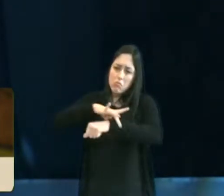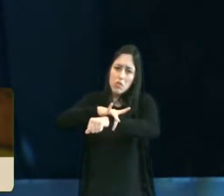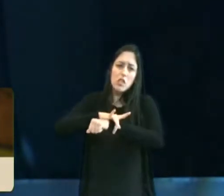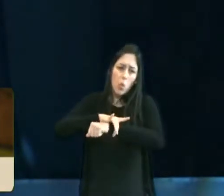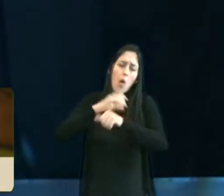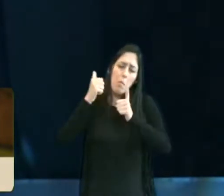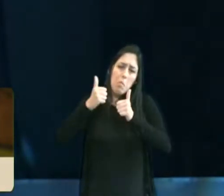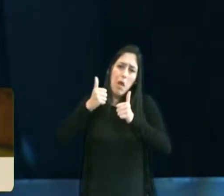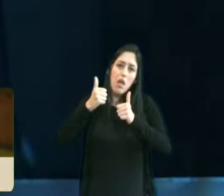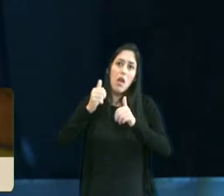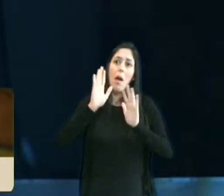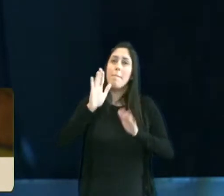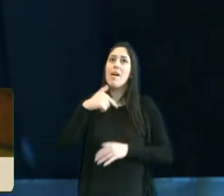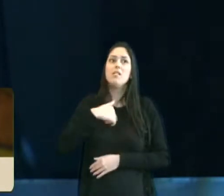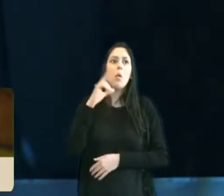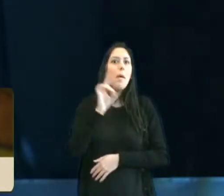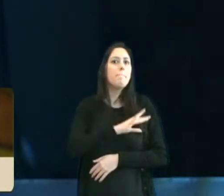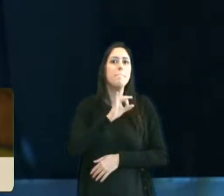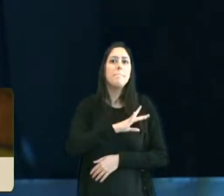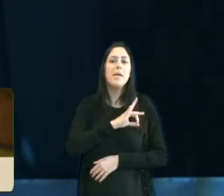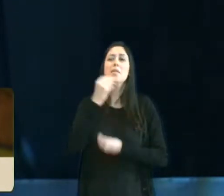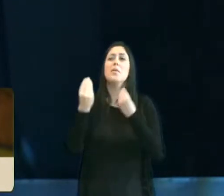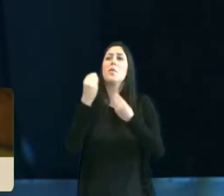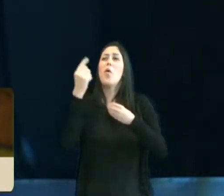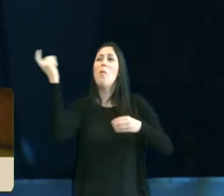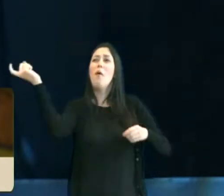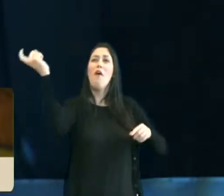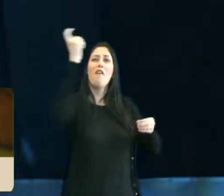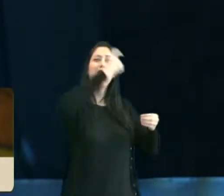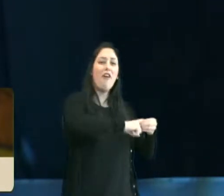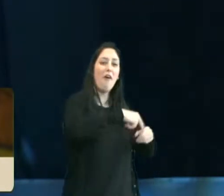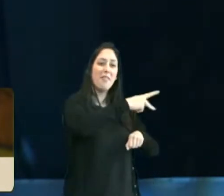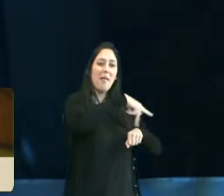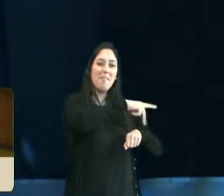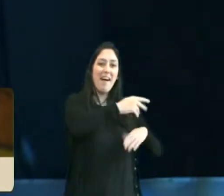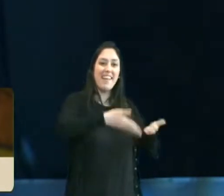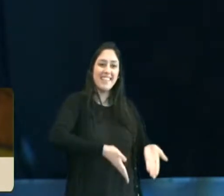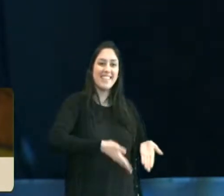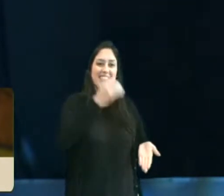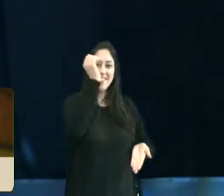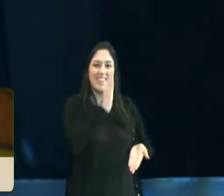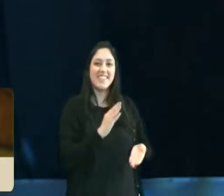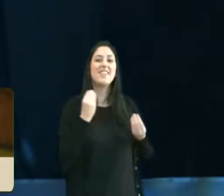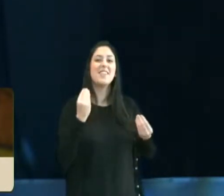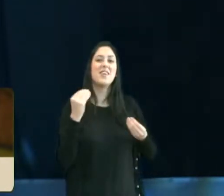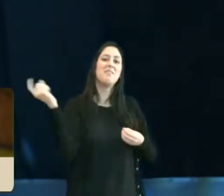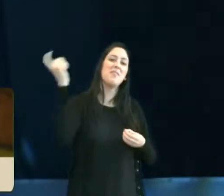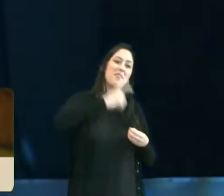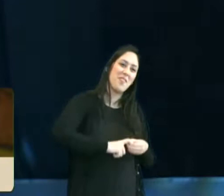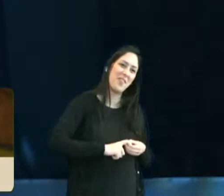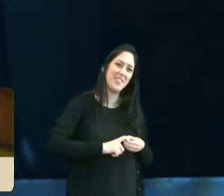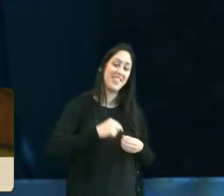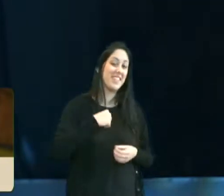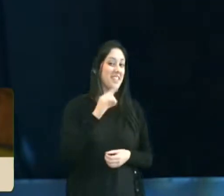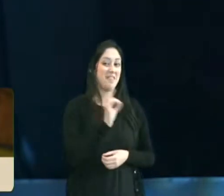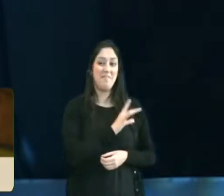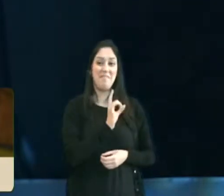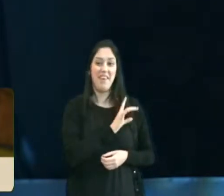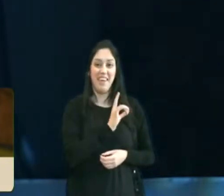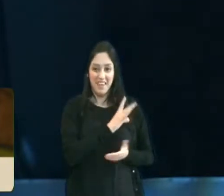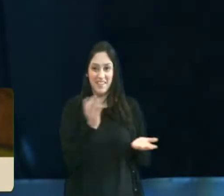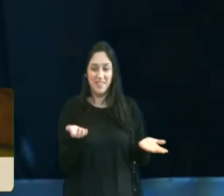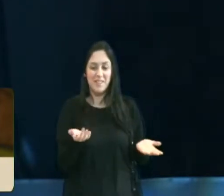mas o que eu tinha medo era de voltar para o avião, eu tinha que fazer o caminho de volta. E sabe, muitas vezes,